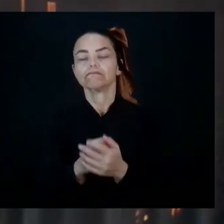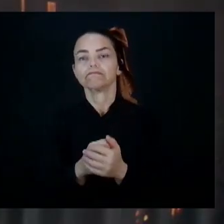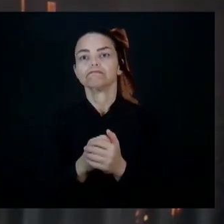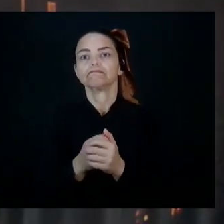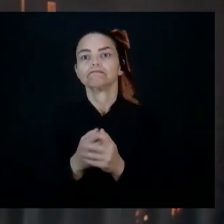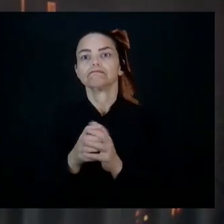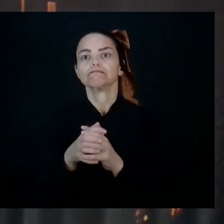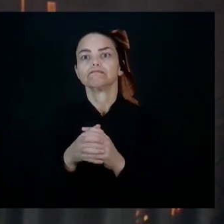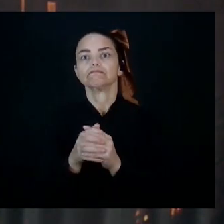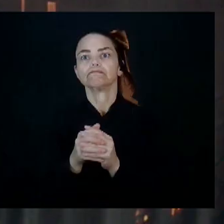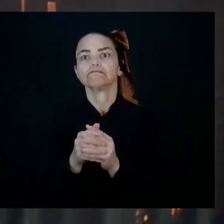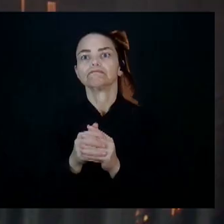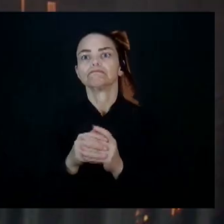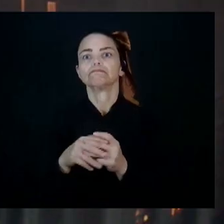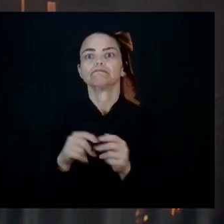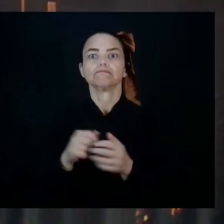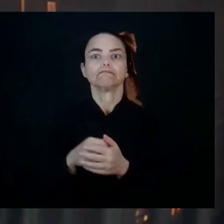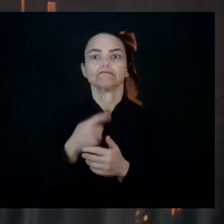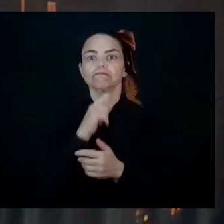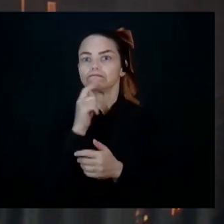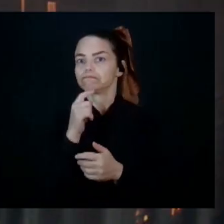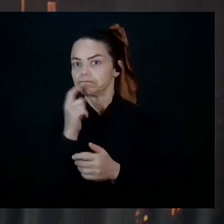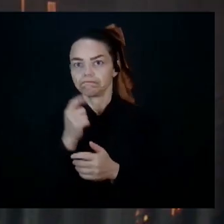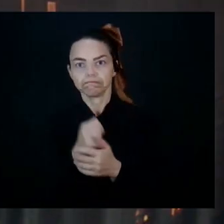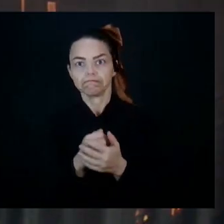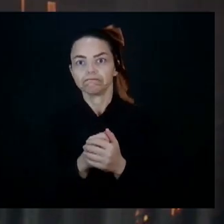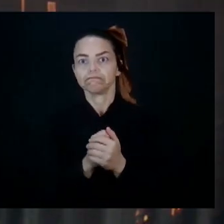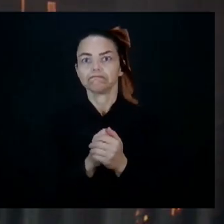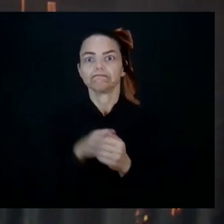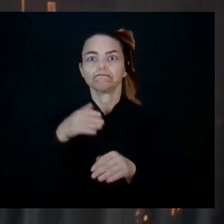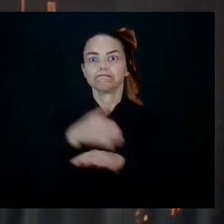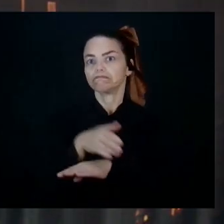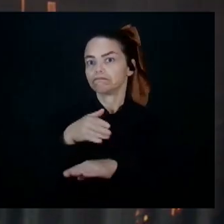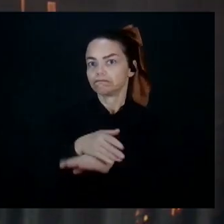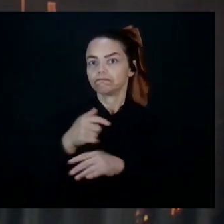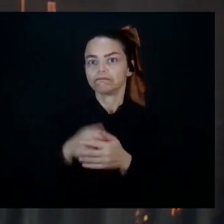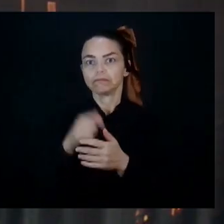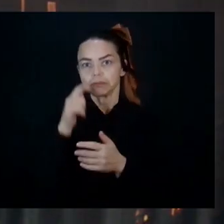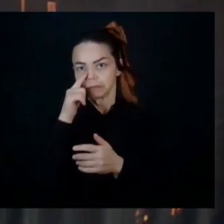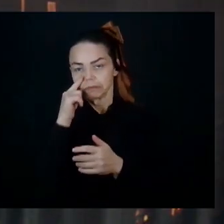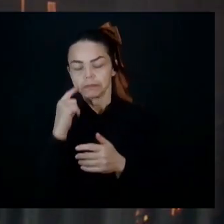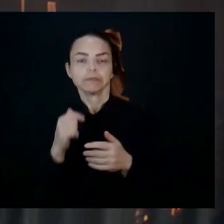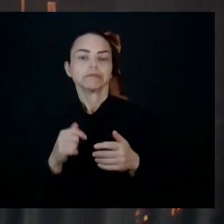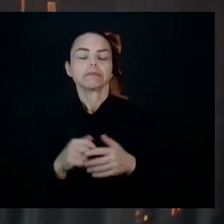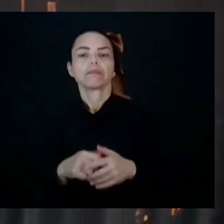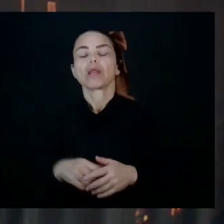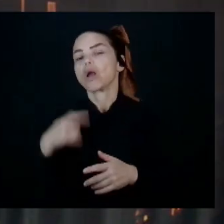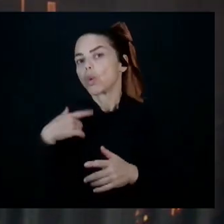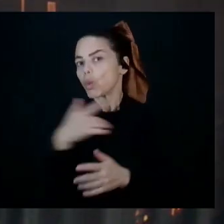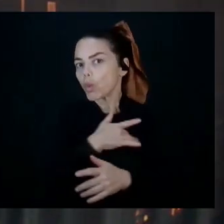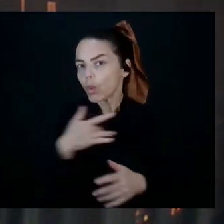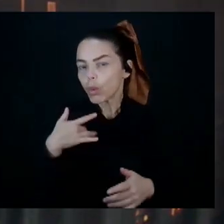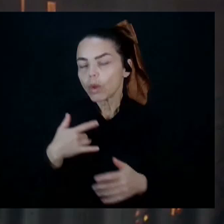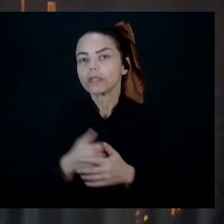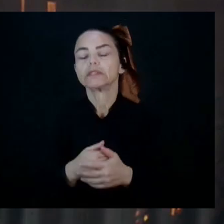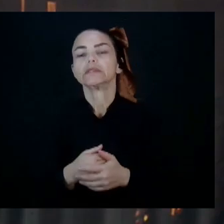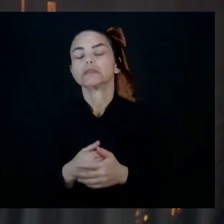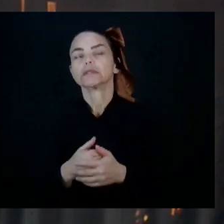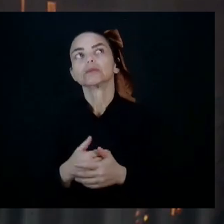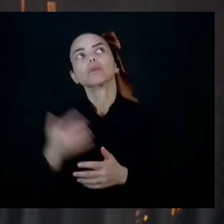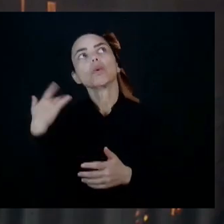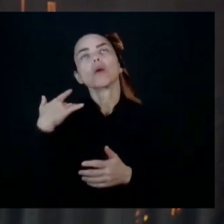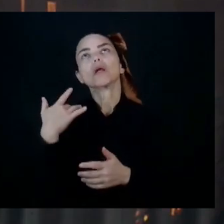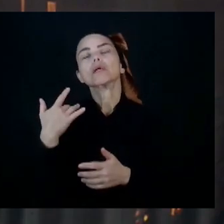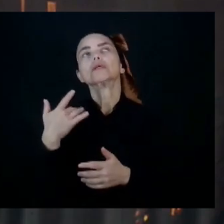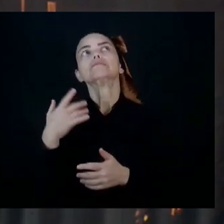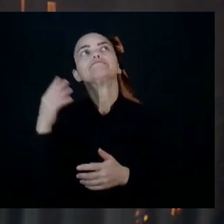E já que ele não consegue participar dessa relação de uma forma saudável psicologicamente, ele